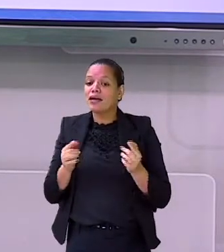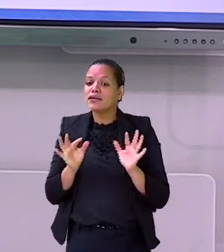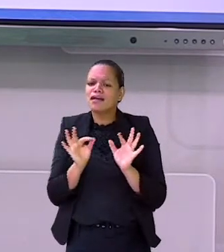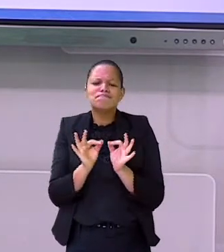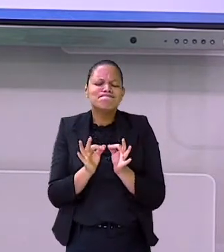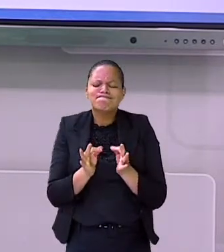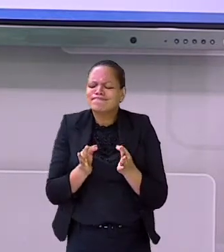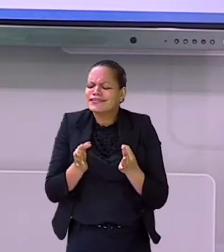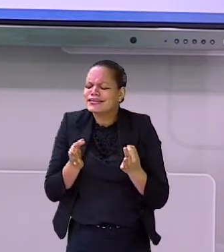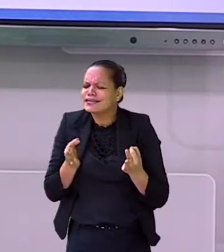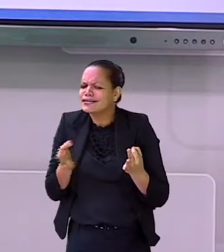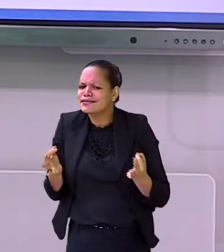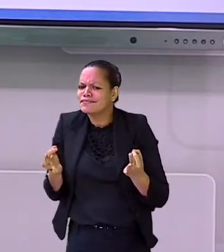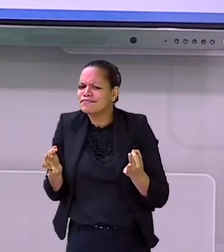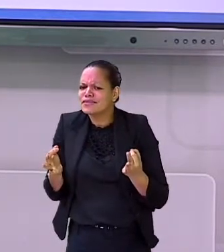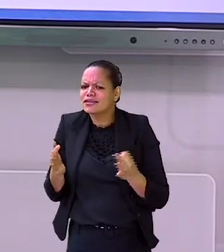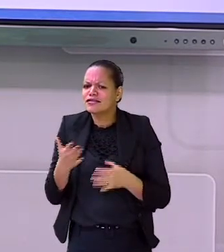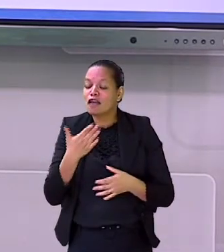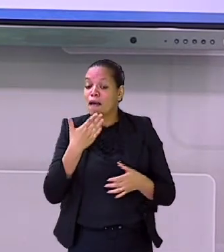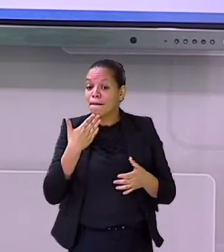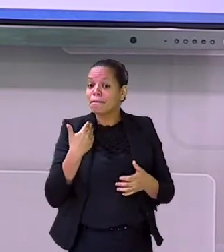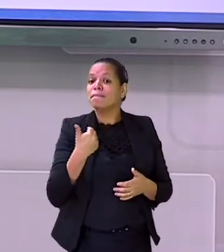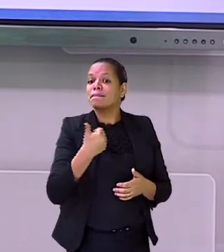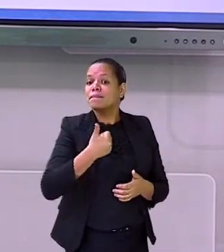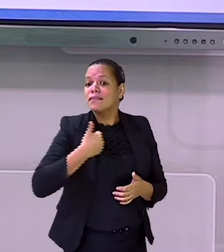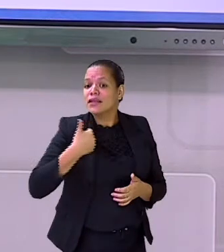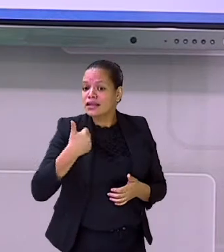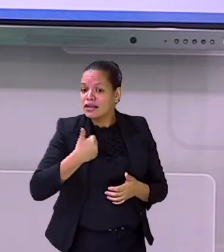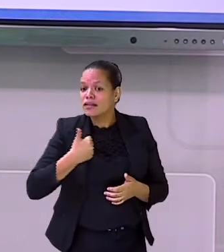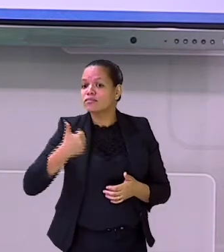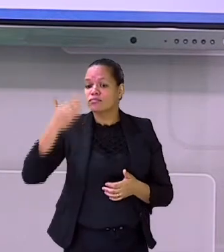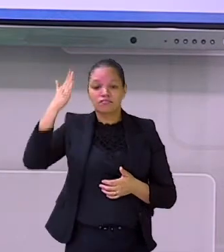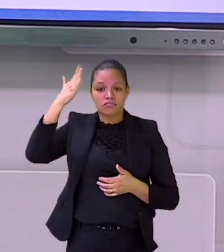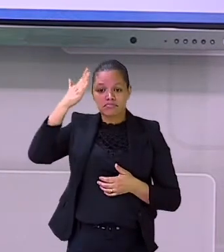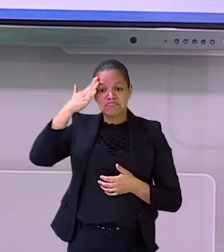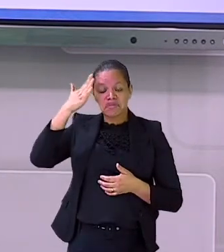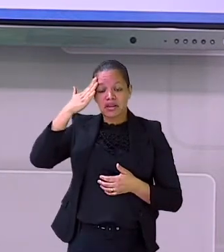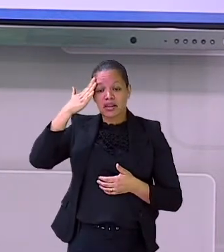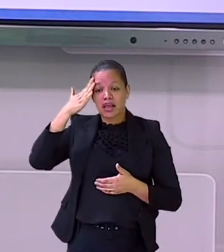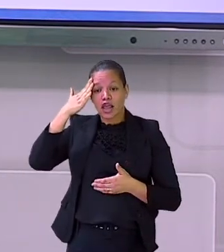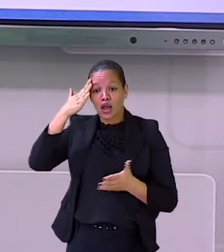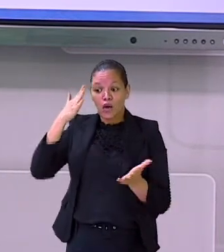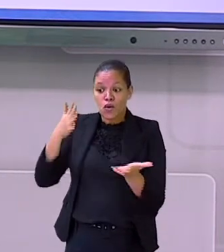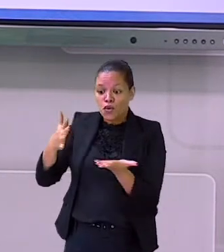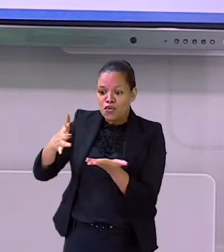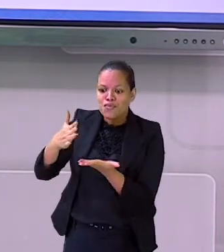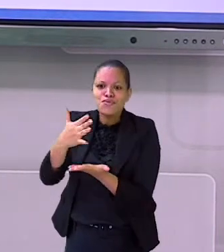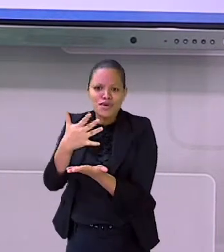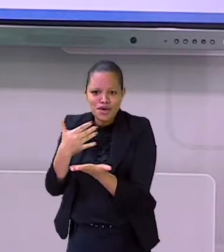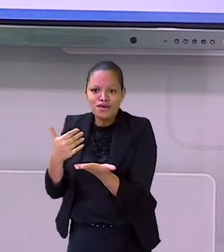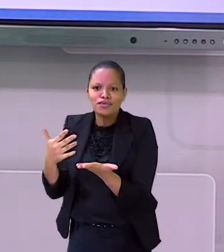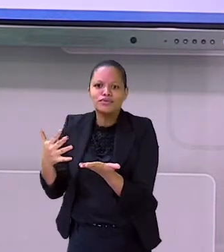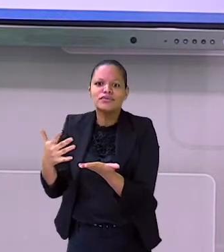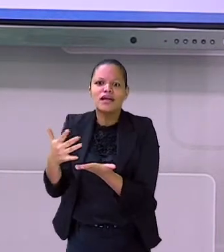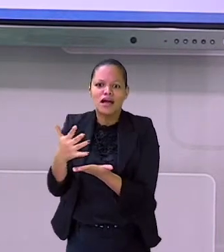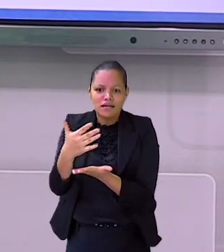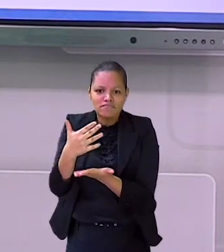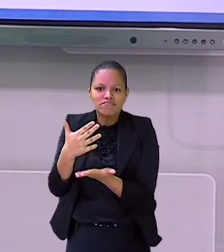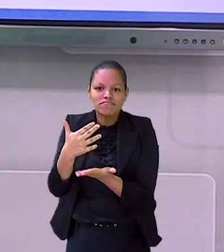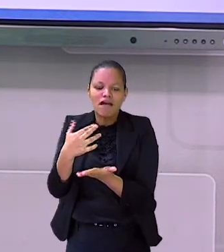você entender ali o que aqueles dados querem te apresentar. Né? Como ele evoluiu, eu